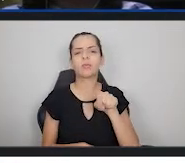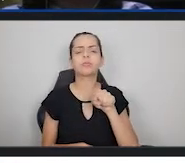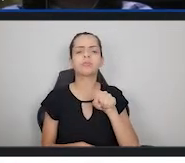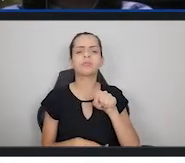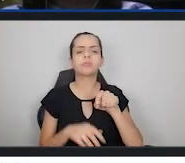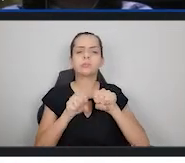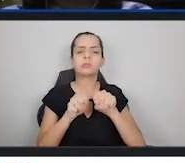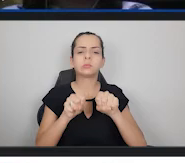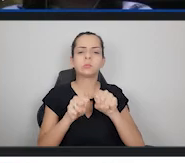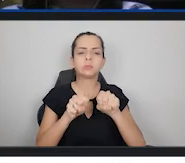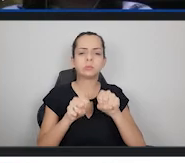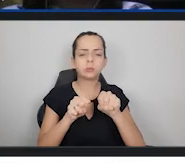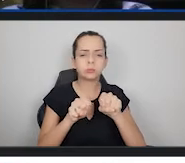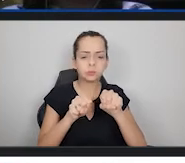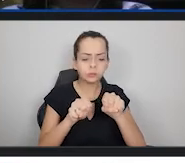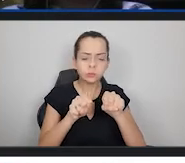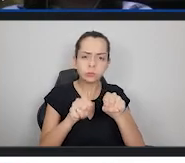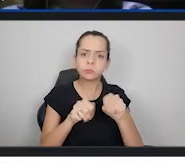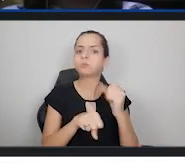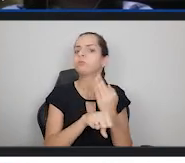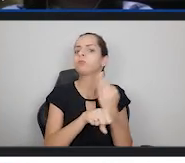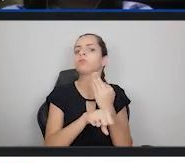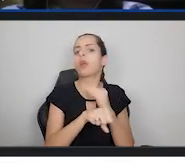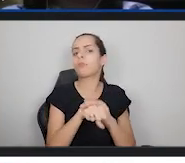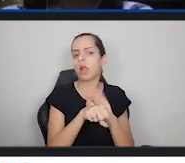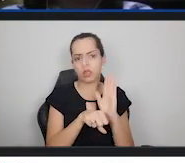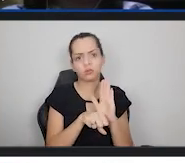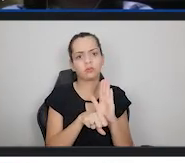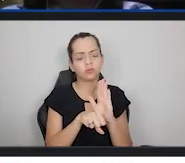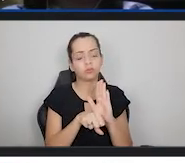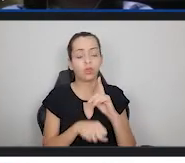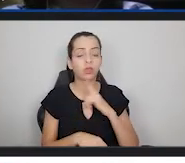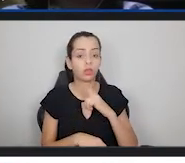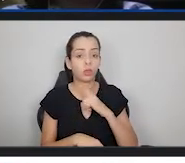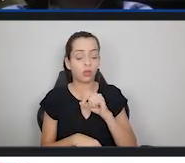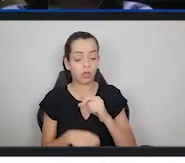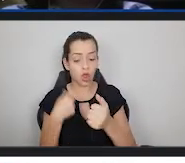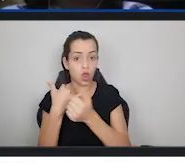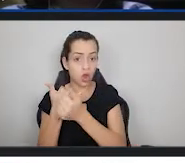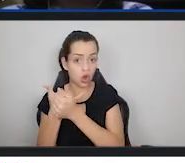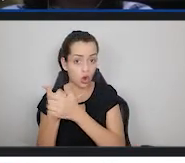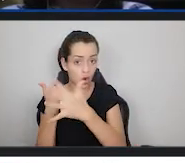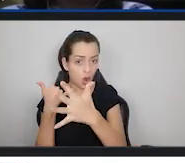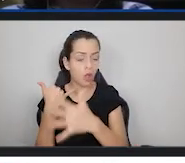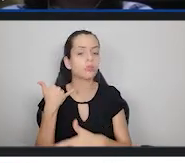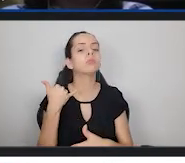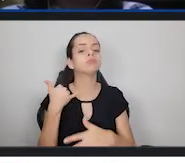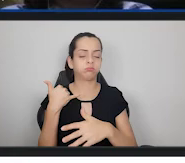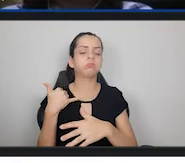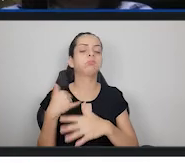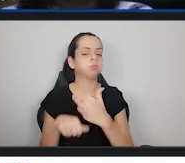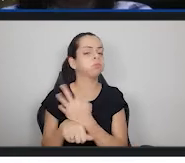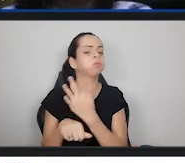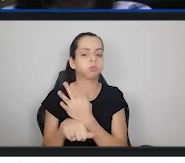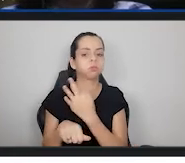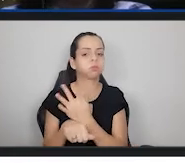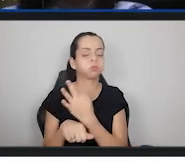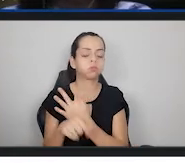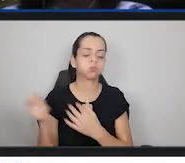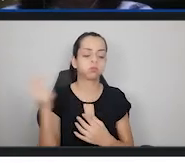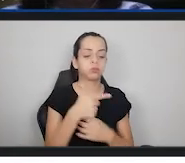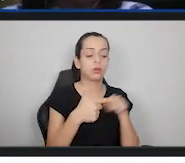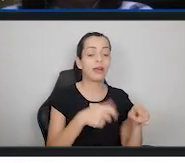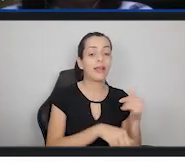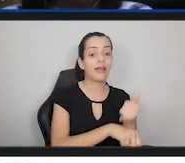ruptura 3.280 Dan, então eu tenho uma capacidade de ruptura é